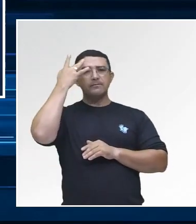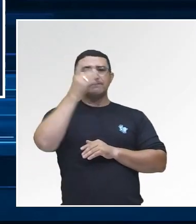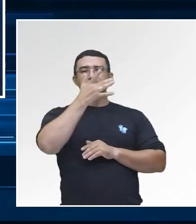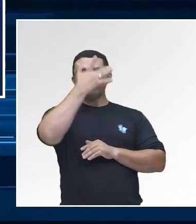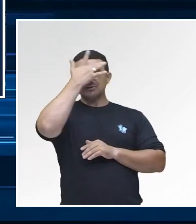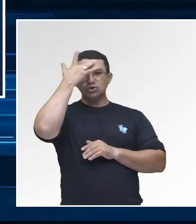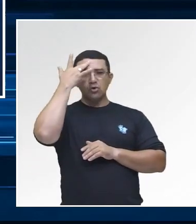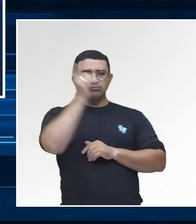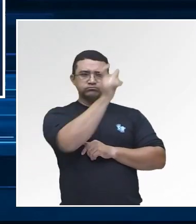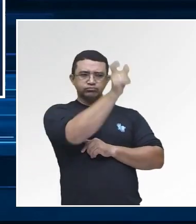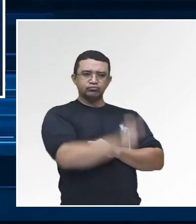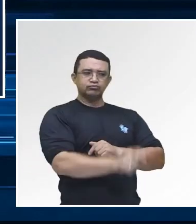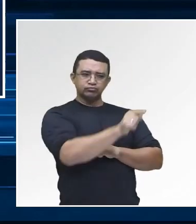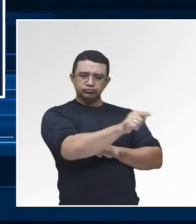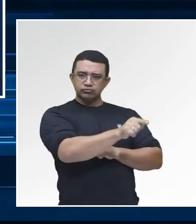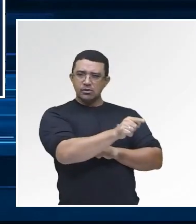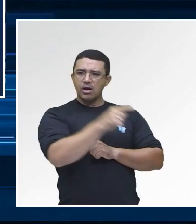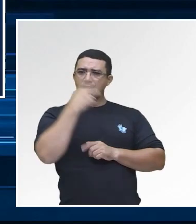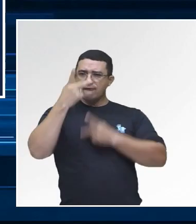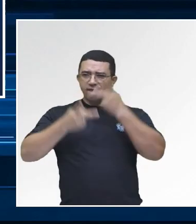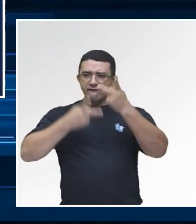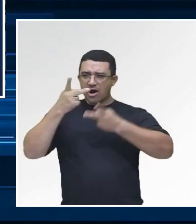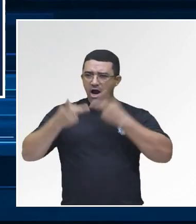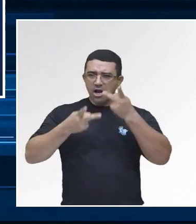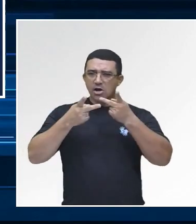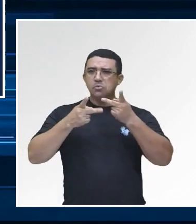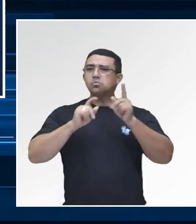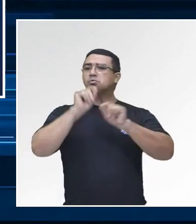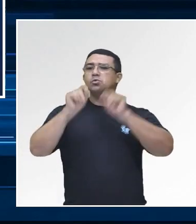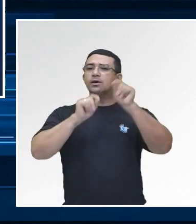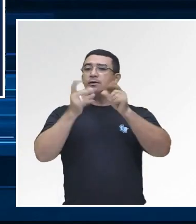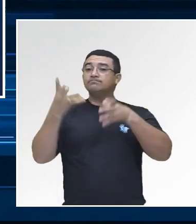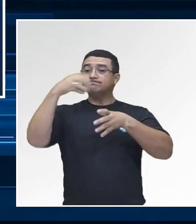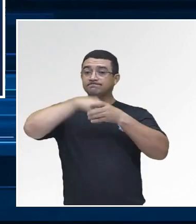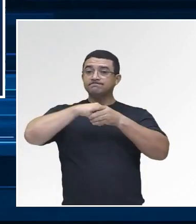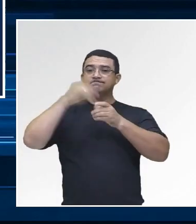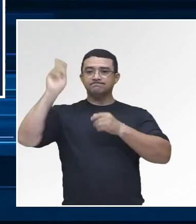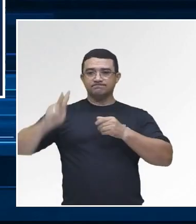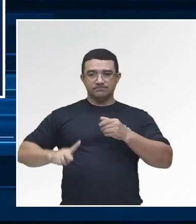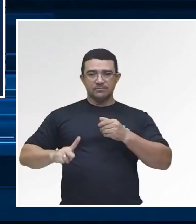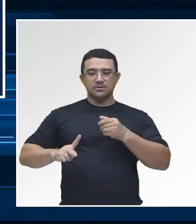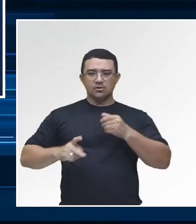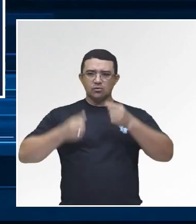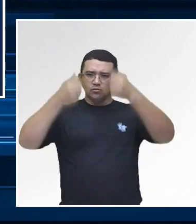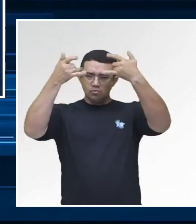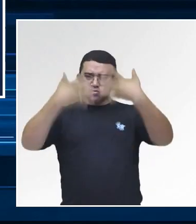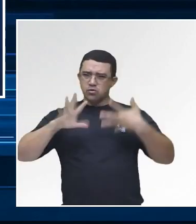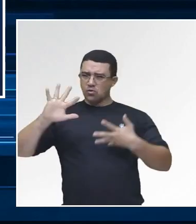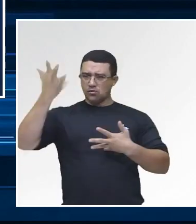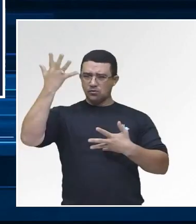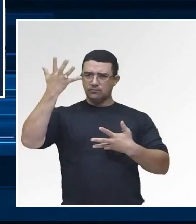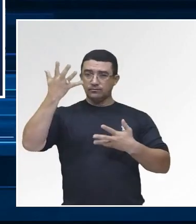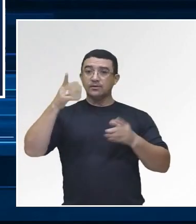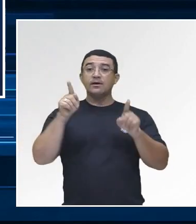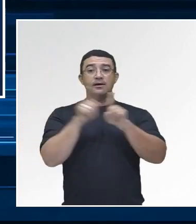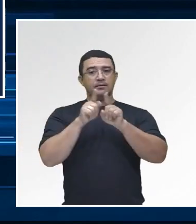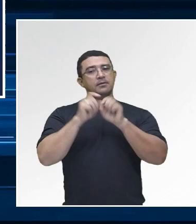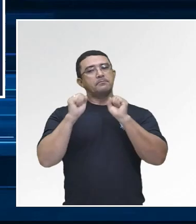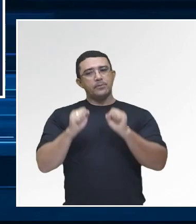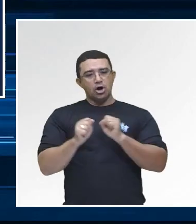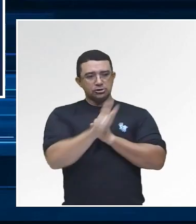história, é aquele que conta os fatos, né? Ele pode ser personagem